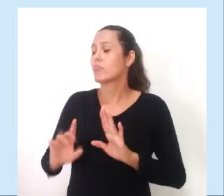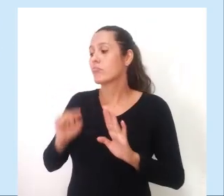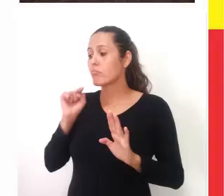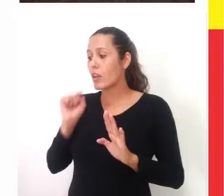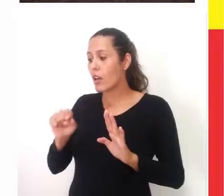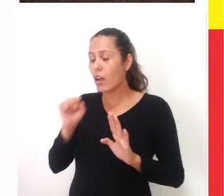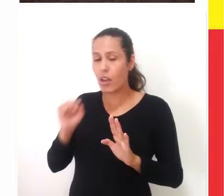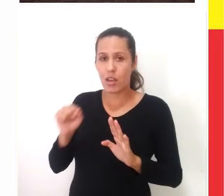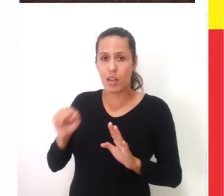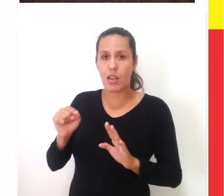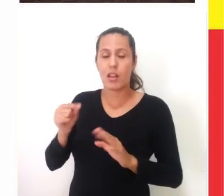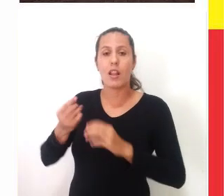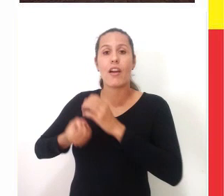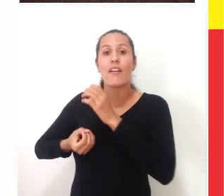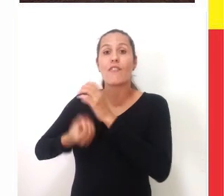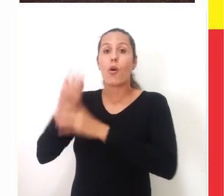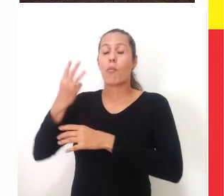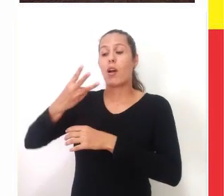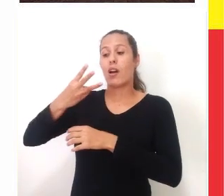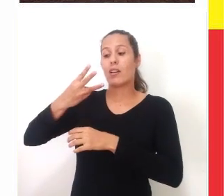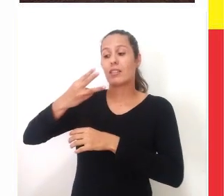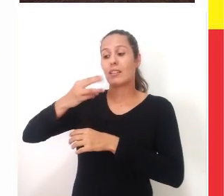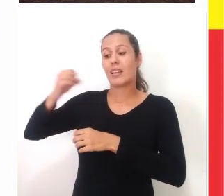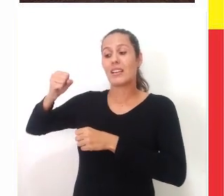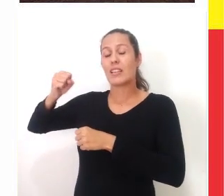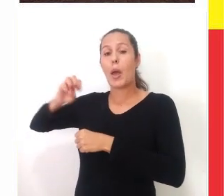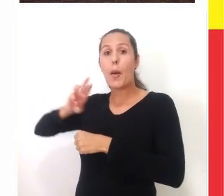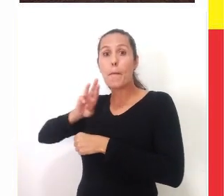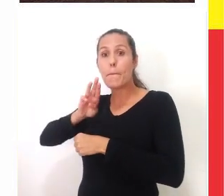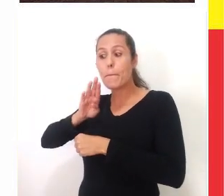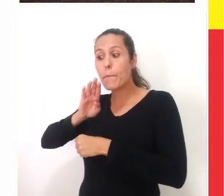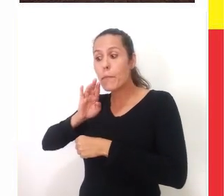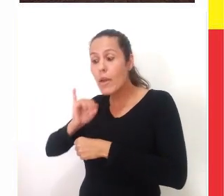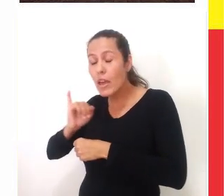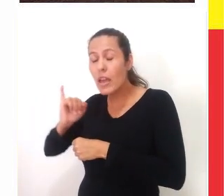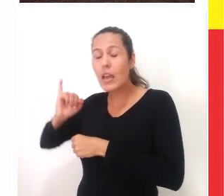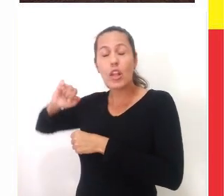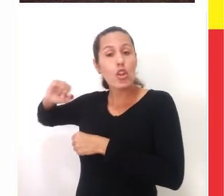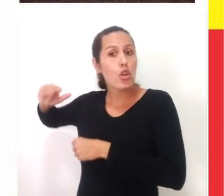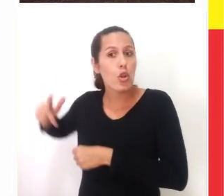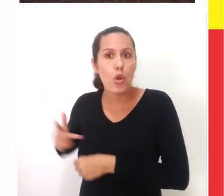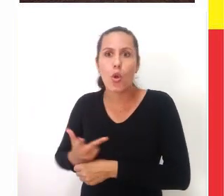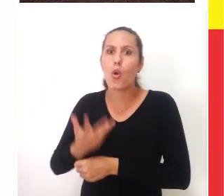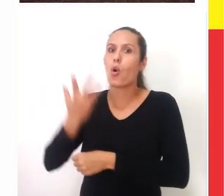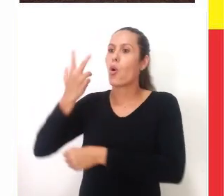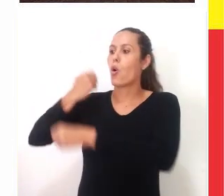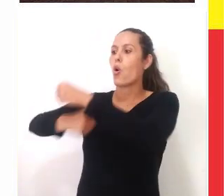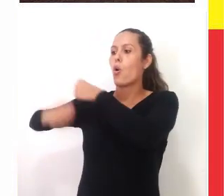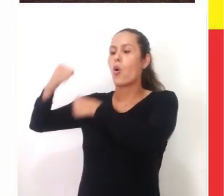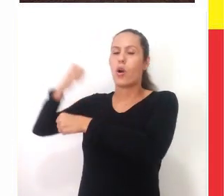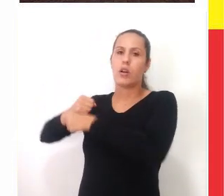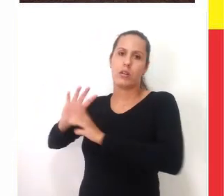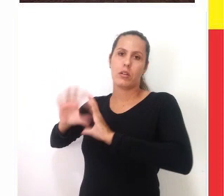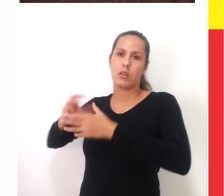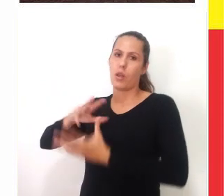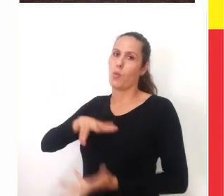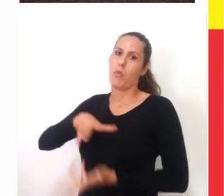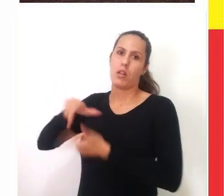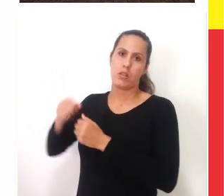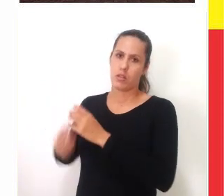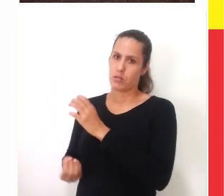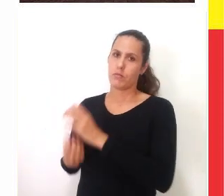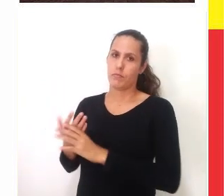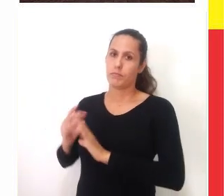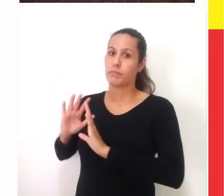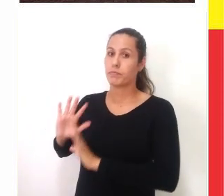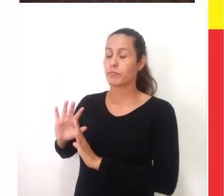só. Ele é formado há mais de 300 milhões de anos no nosso planeta.